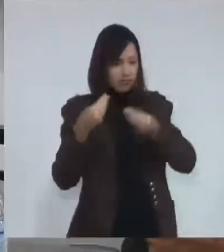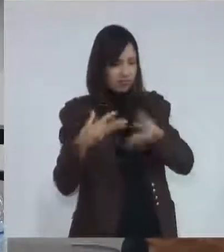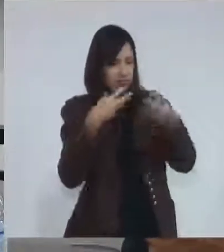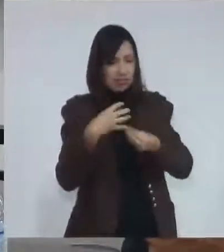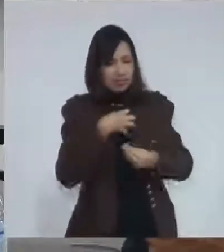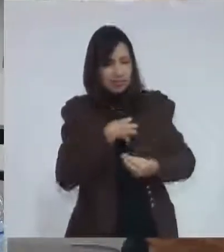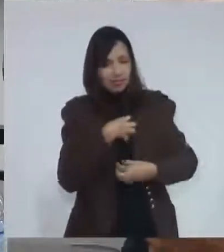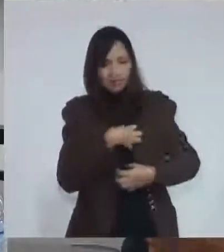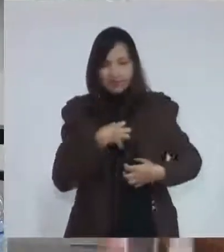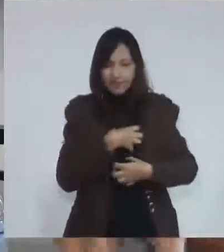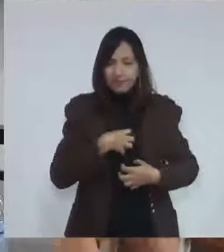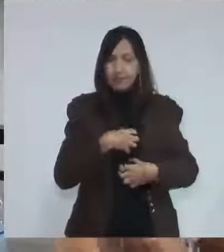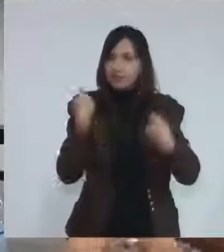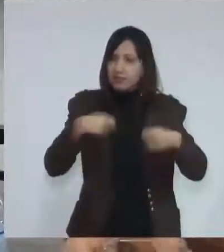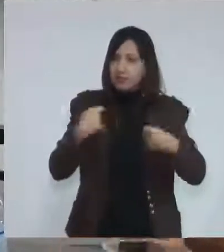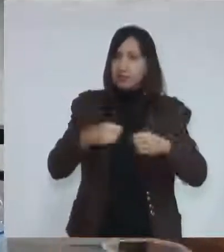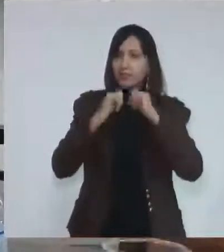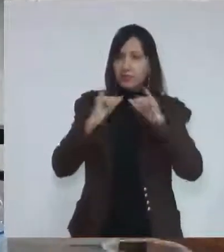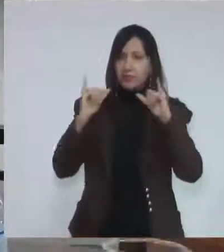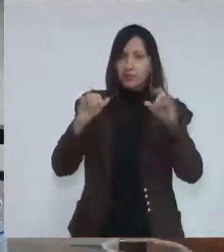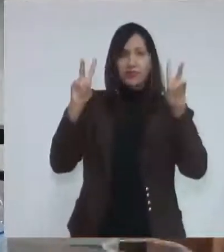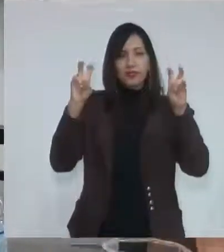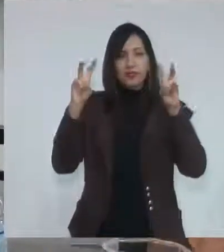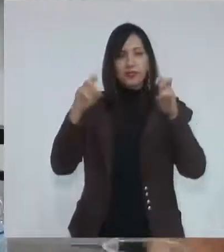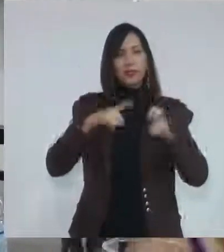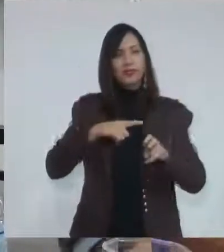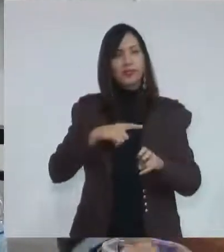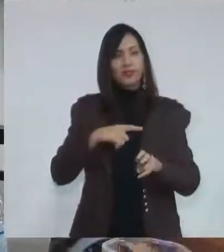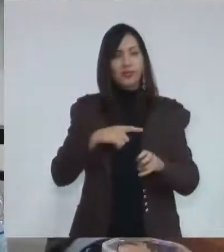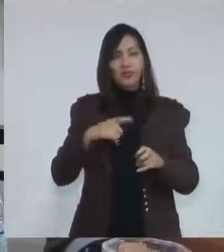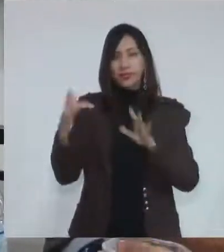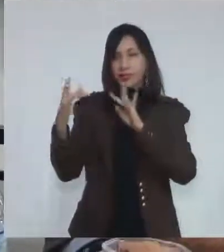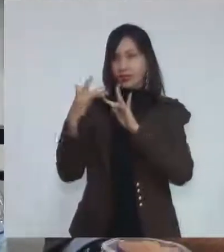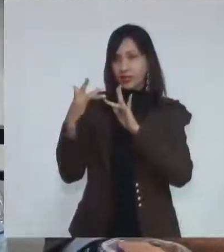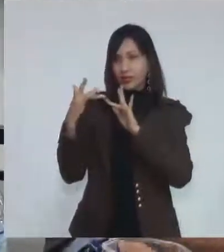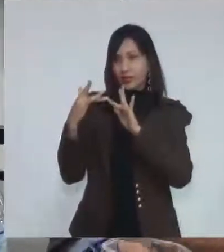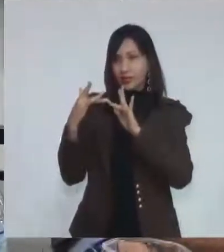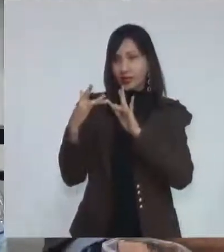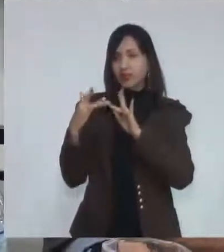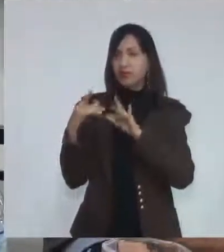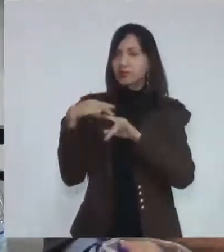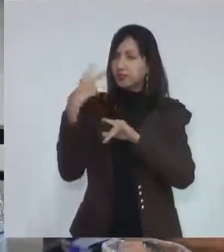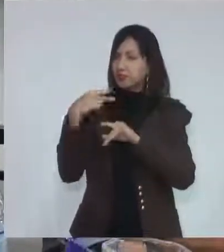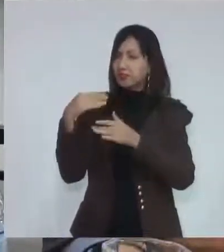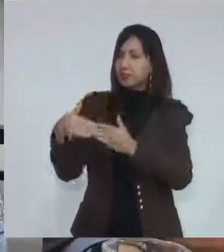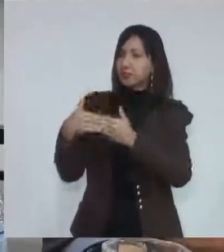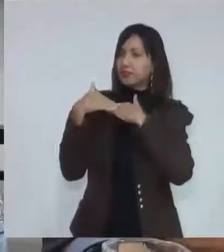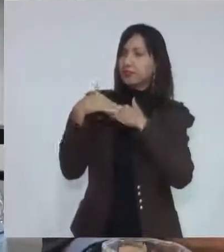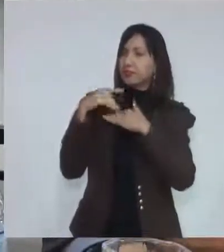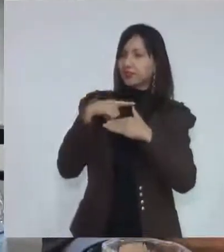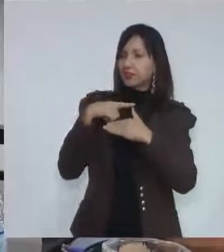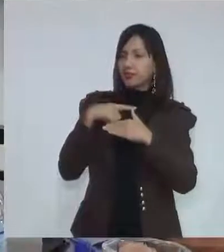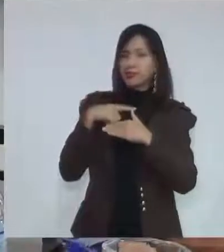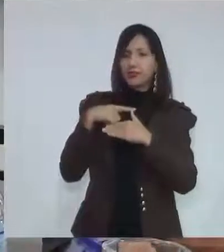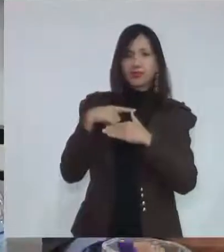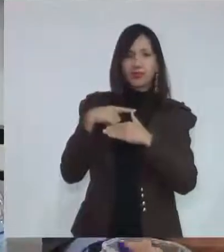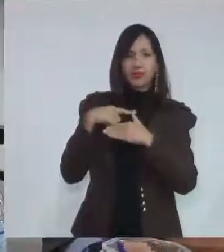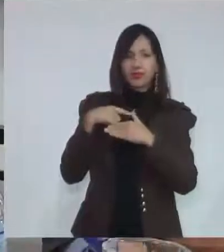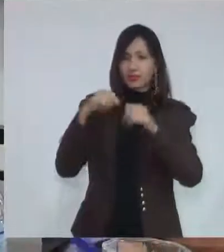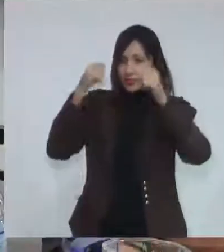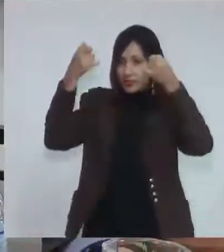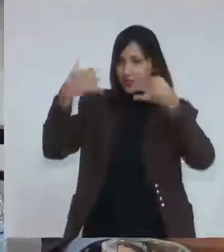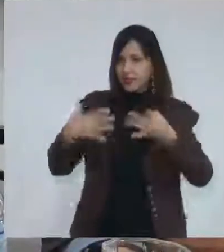desconfortável, precisar de mais alguma informação, a própria Controladoria entra em contato com o gabinete e pede algum esclarecimento. Agora, não dá para a gente